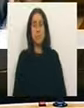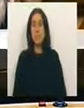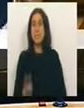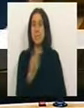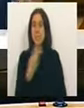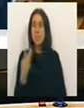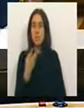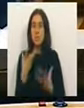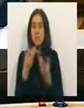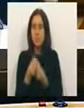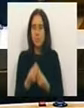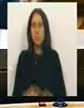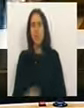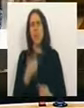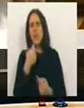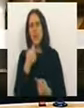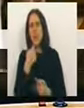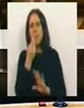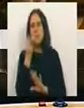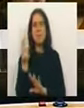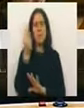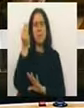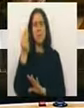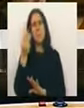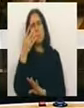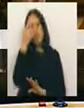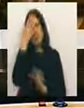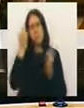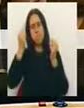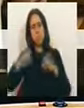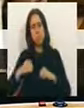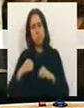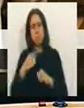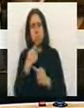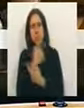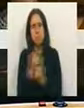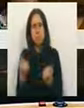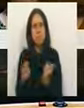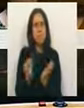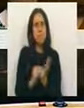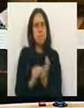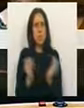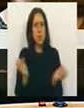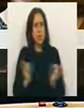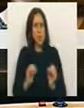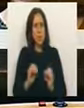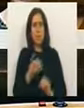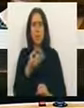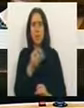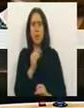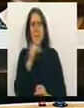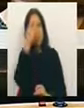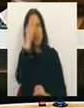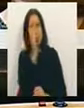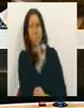naquelas celbi as chamadas posições conjuntas nada disso nem a posição do ps